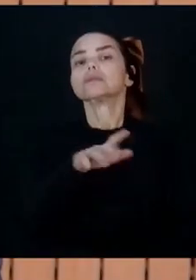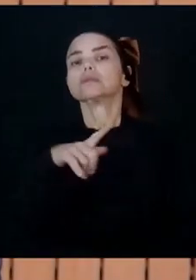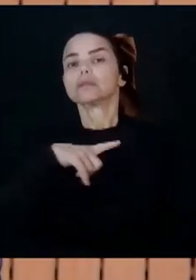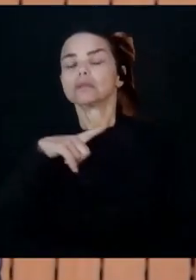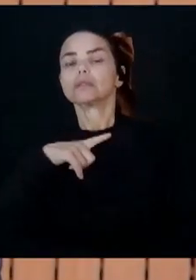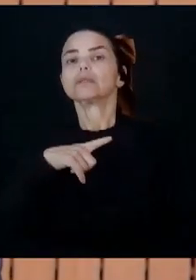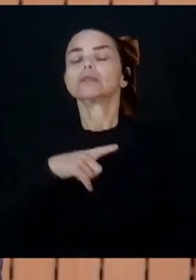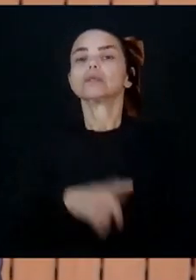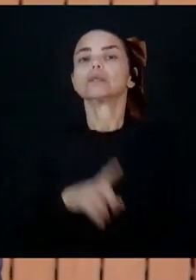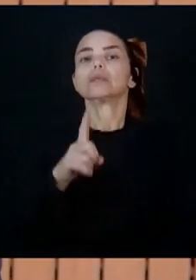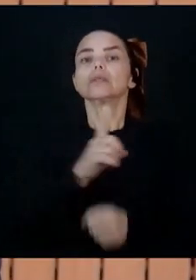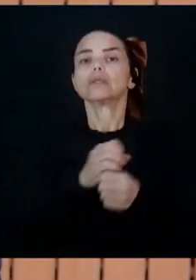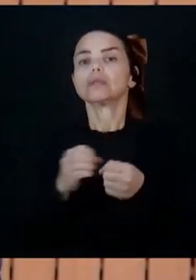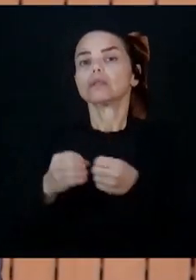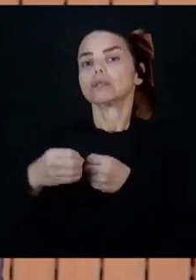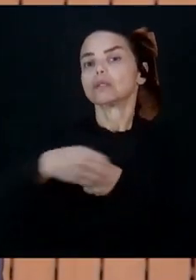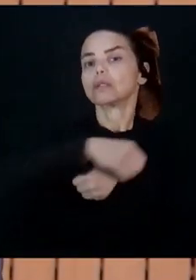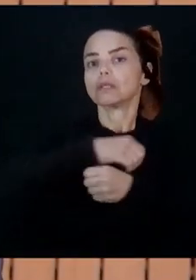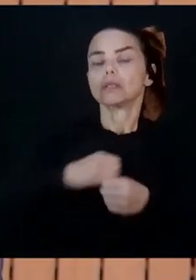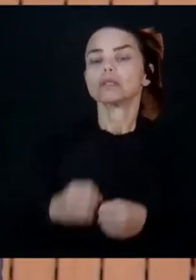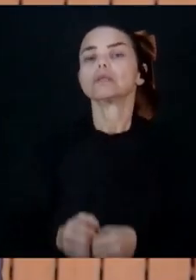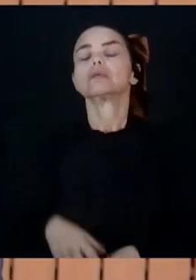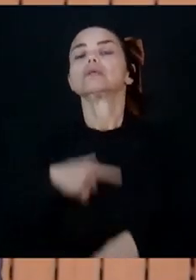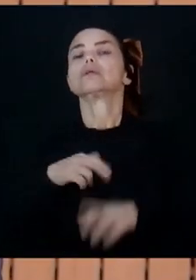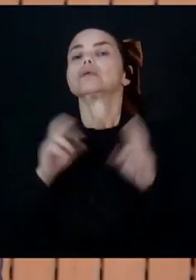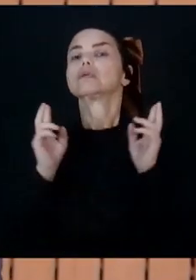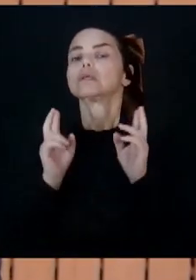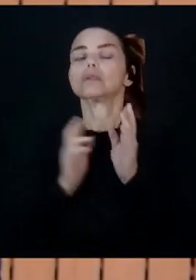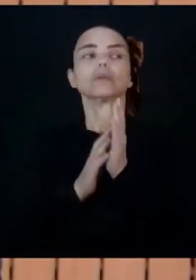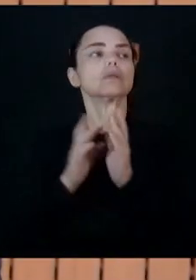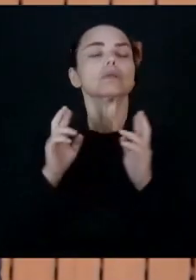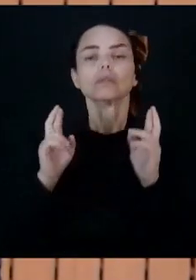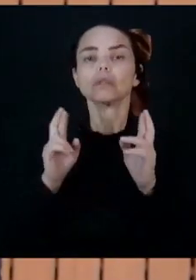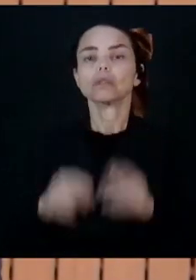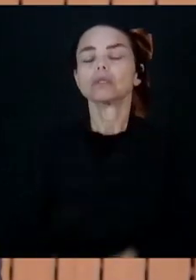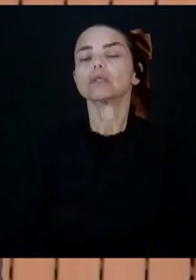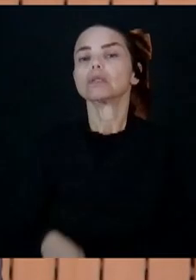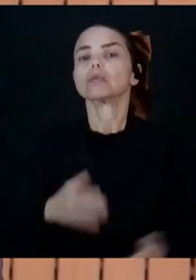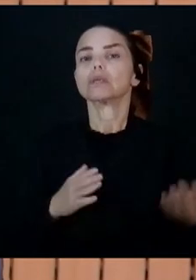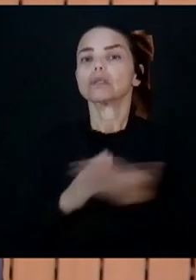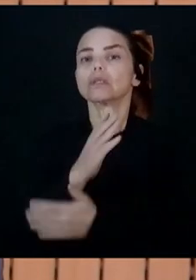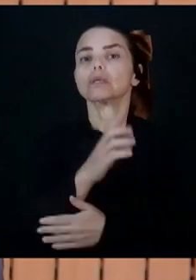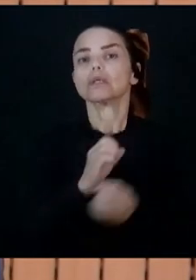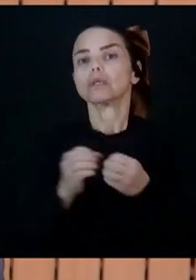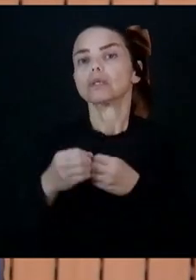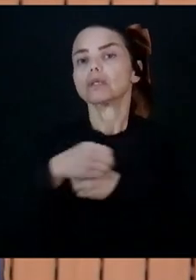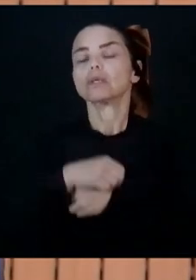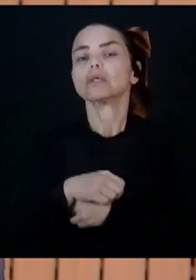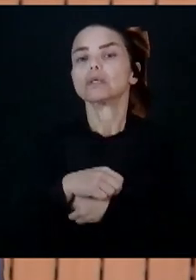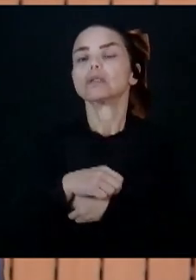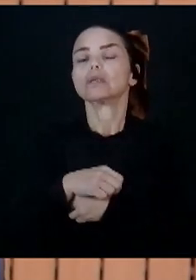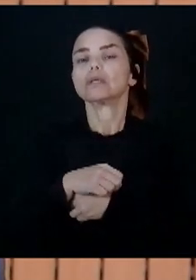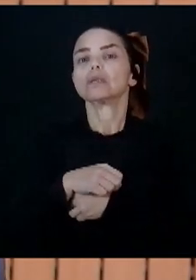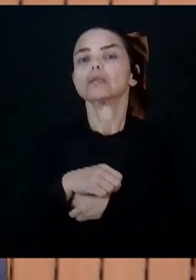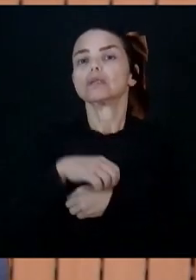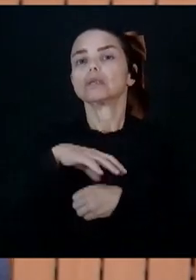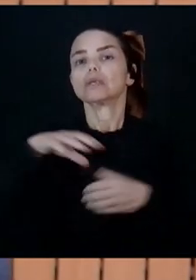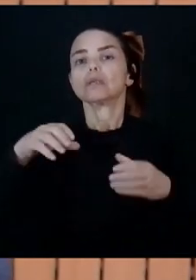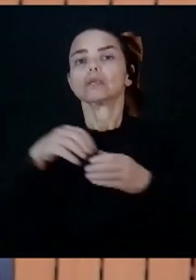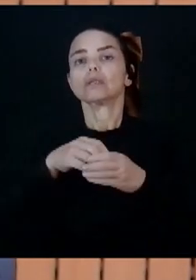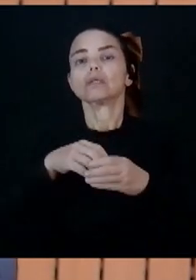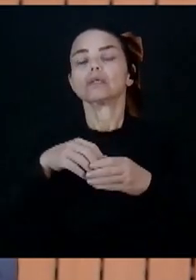distrito da cidade, e a expectativa, quando se aprovou o distrito, era exatamente a descentralização